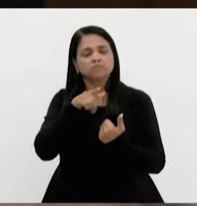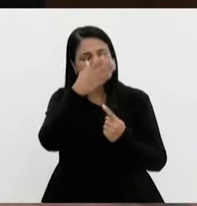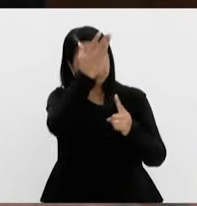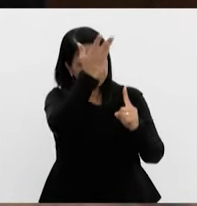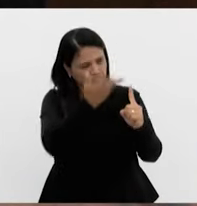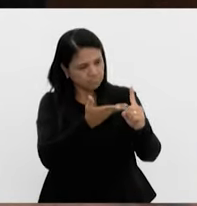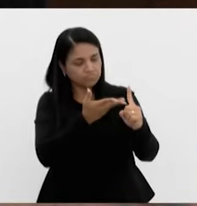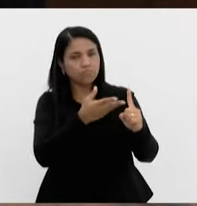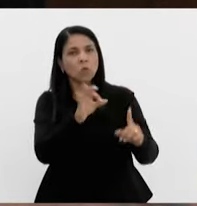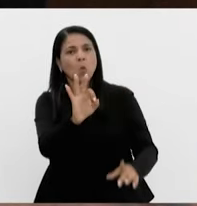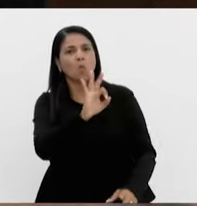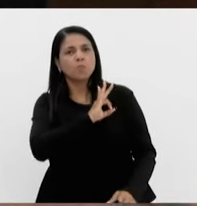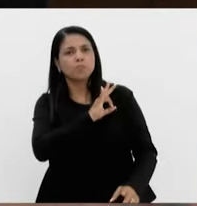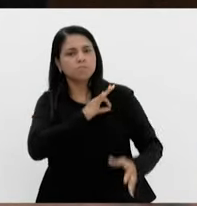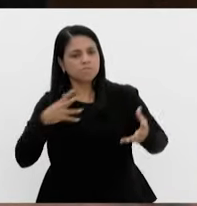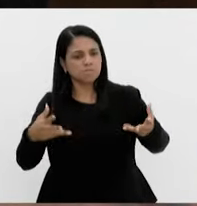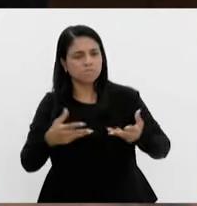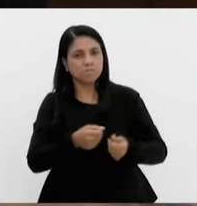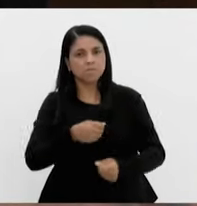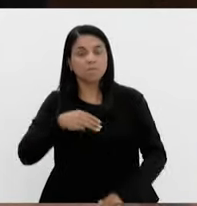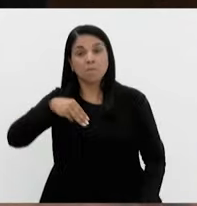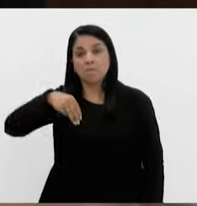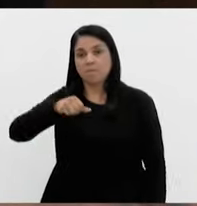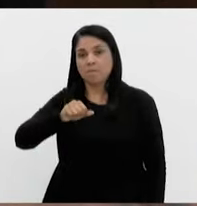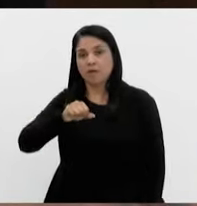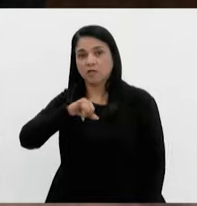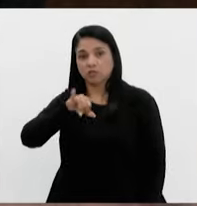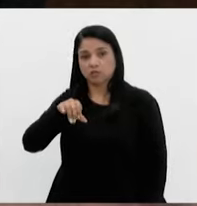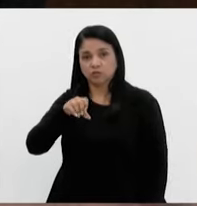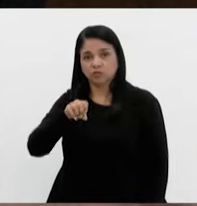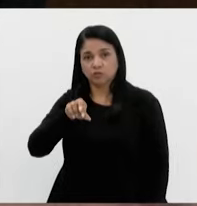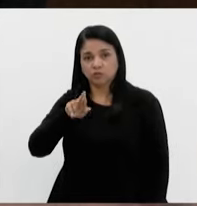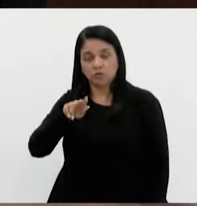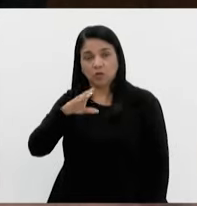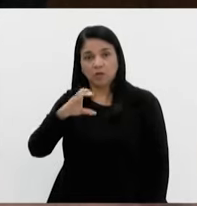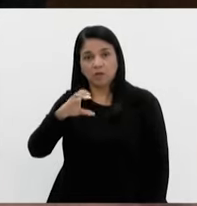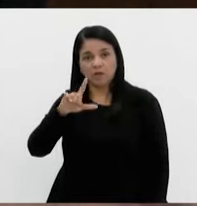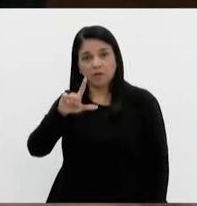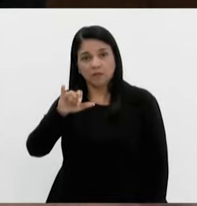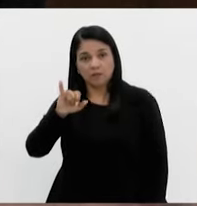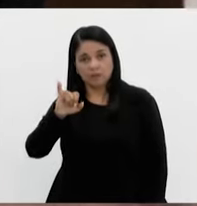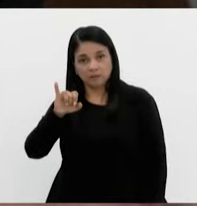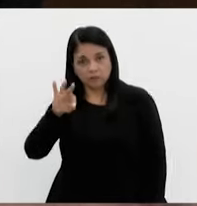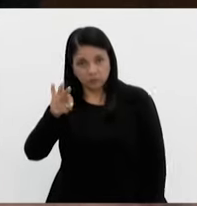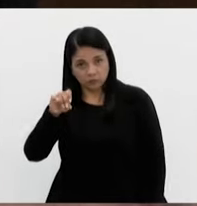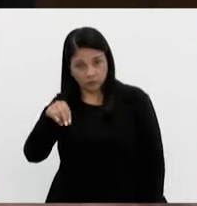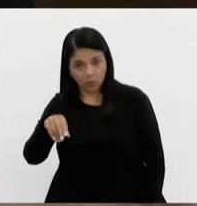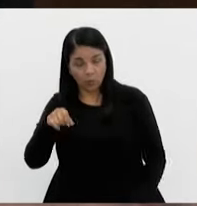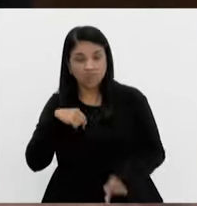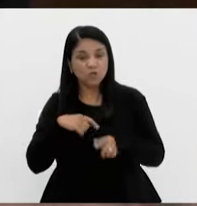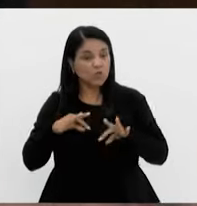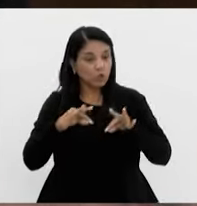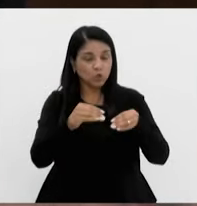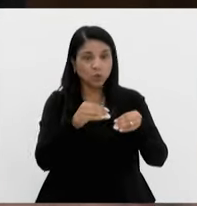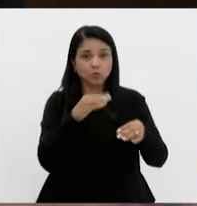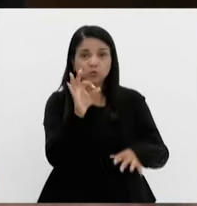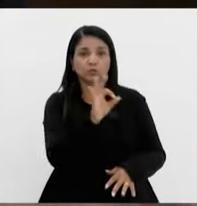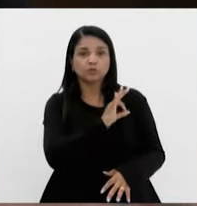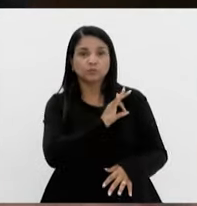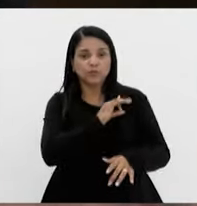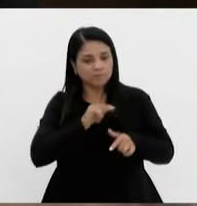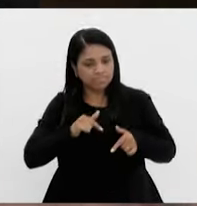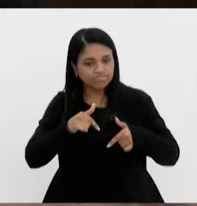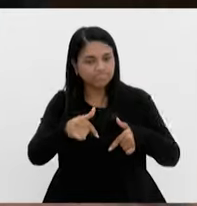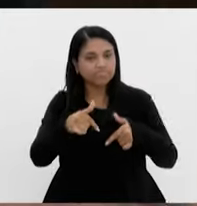comandante do segurança presente marjor Clímaco mas a todos agentes que atuam no segurança presente de Niterói no Rio de Janeiro